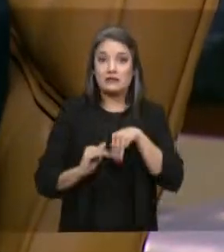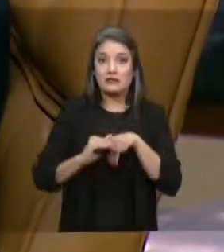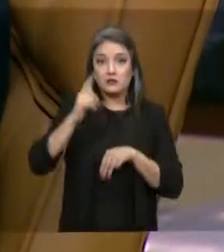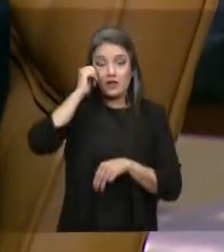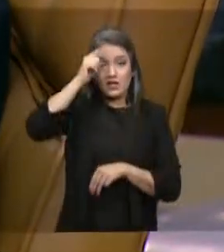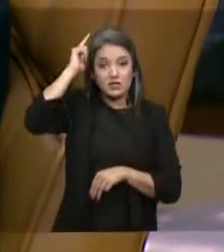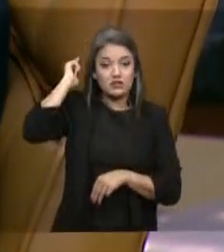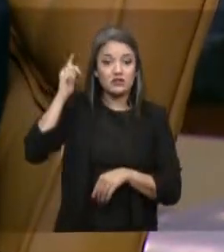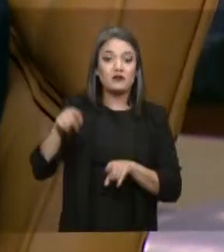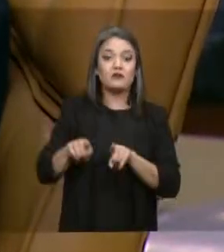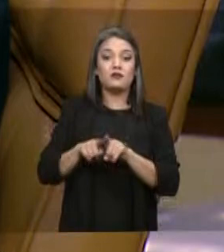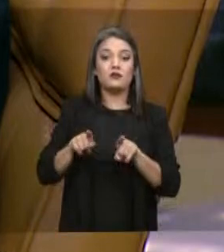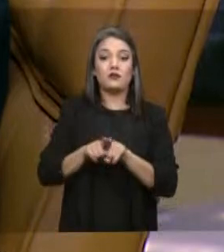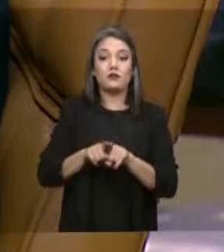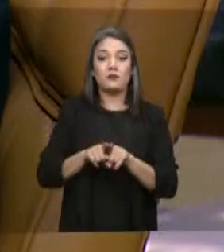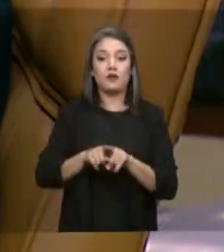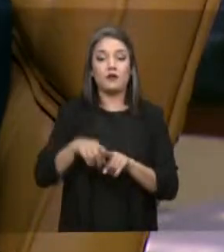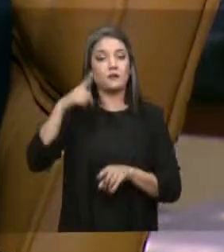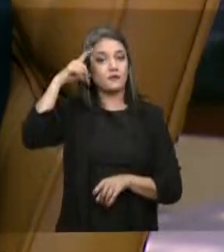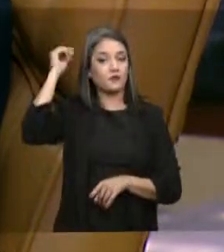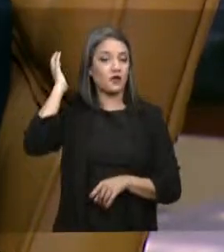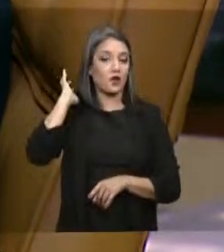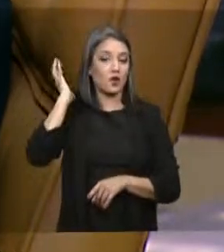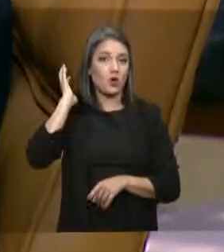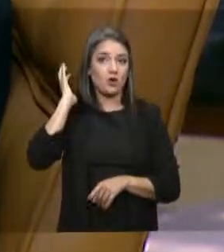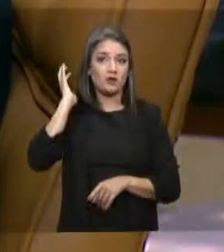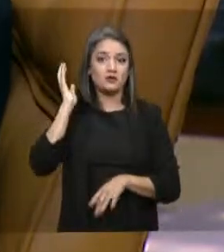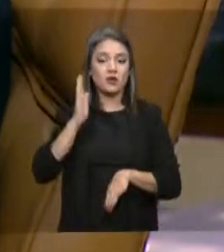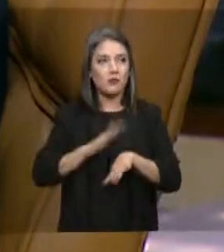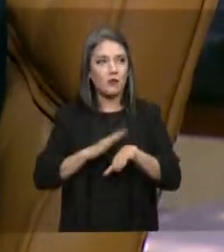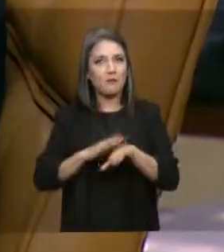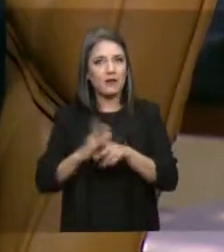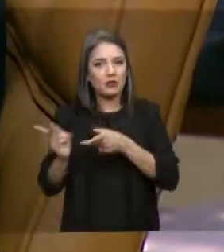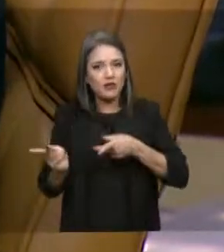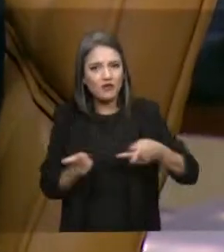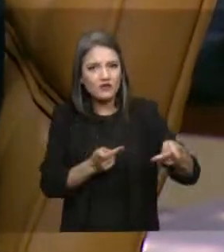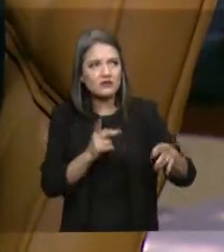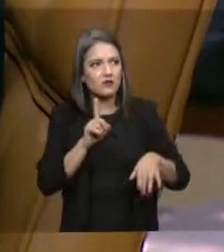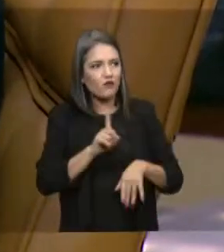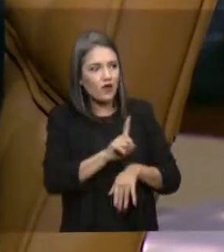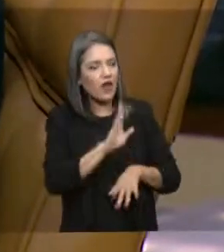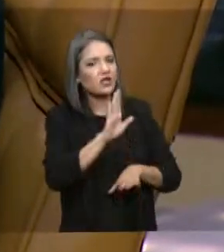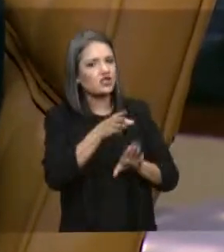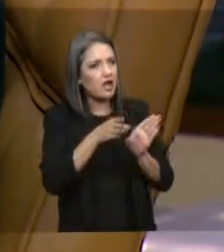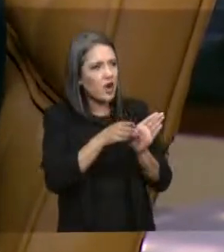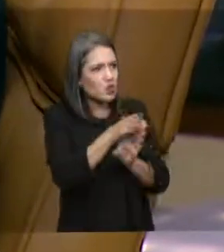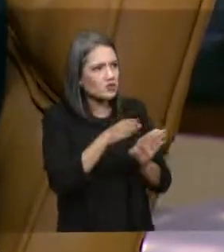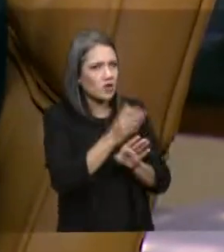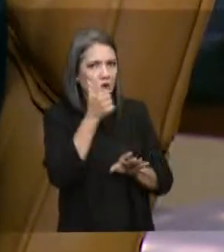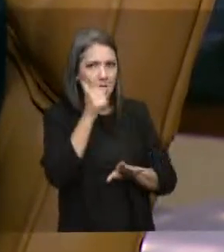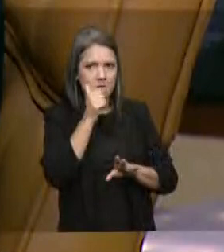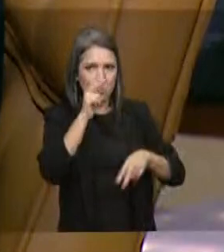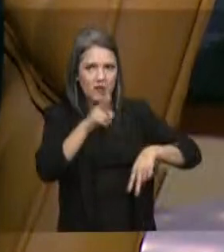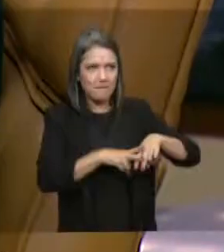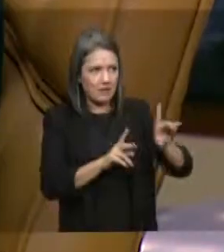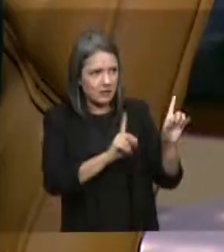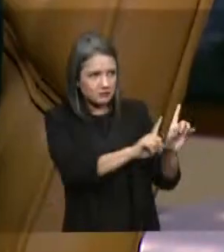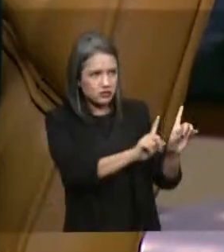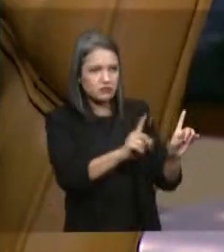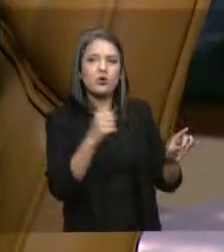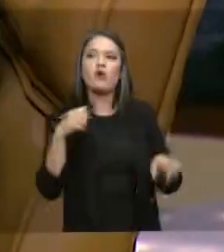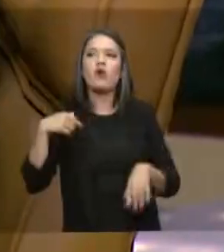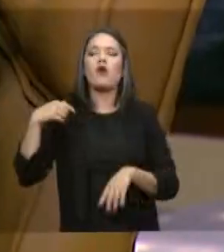a senhora senhora Presidente nave feito orientaram aconselharam essas pessoas a